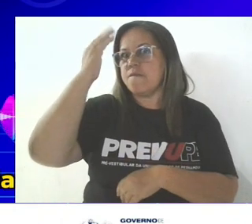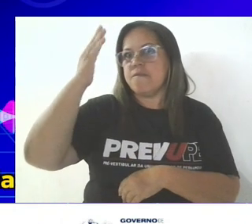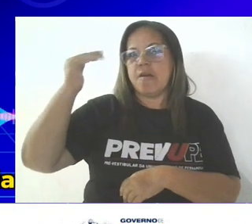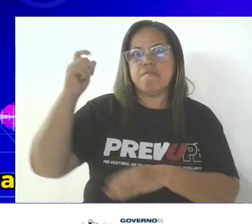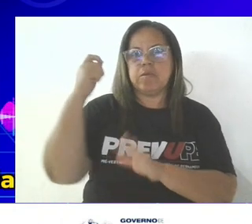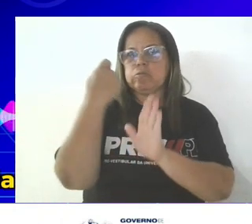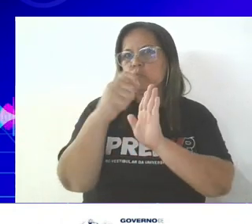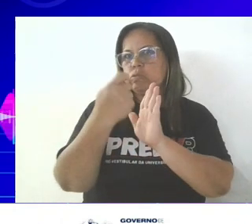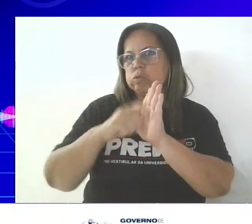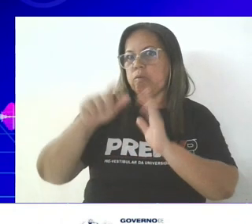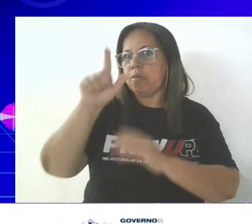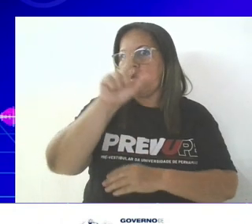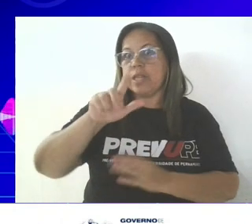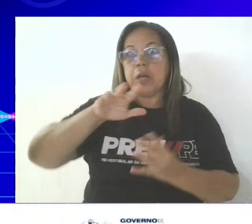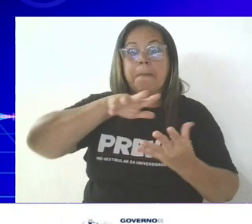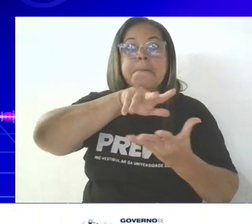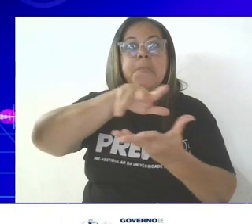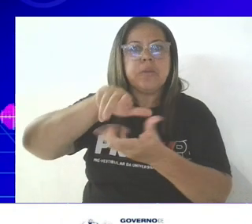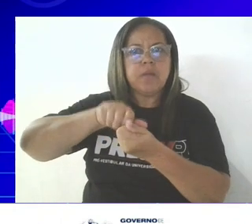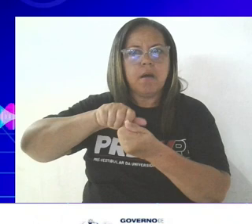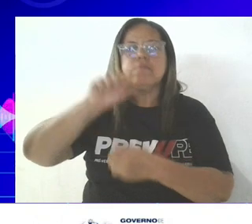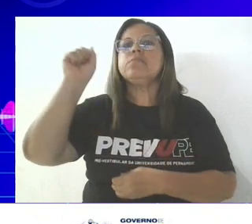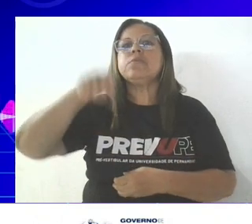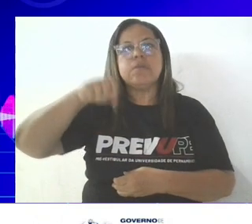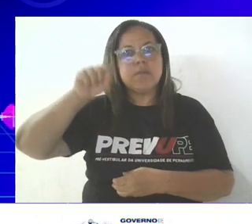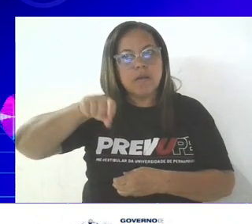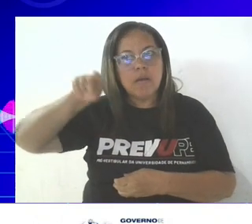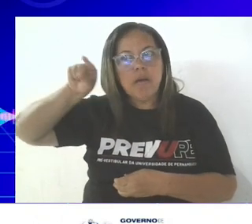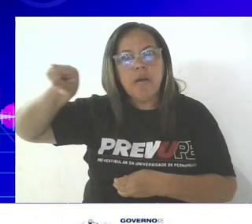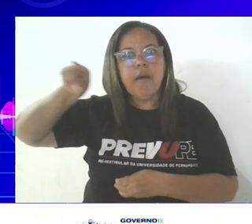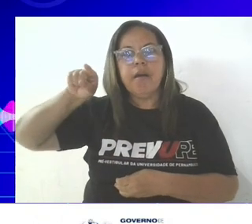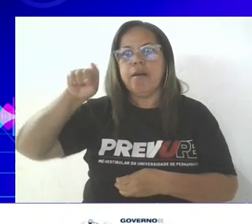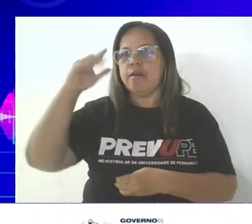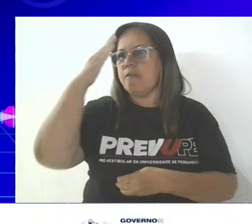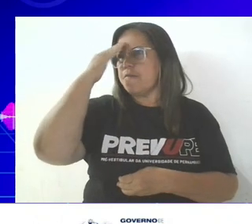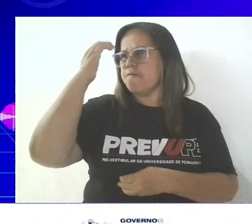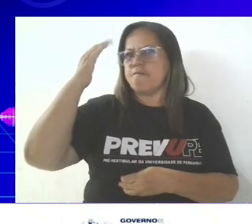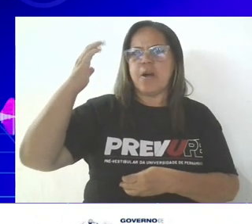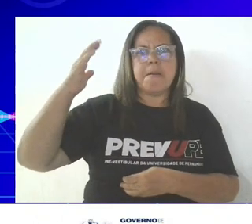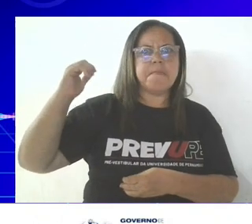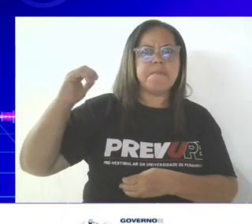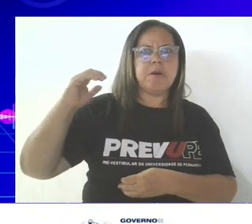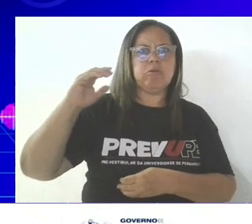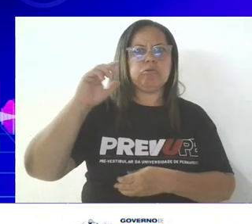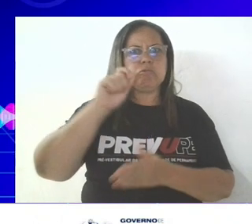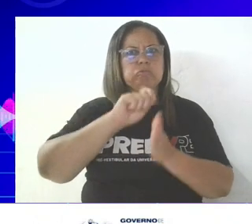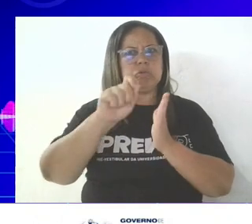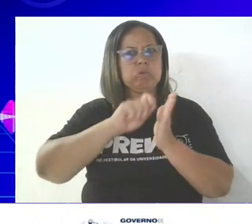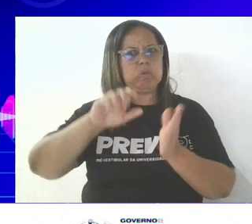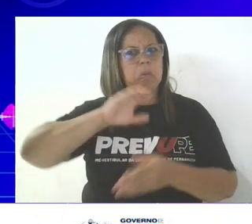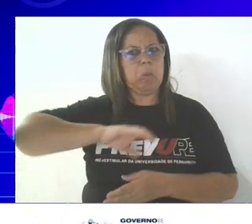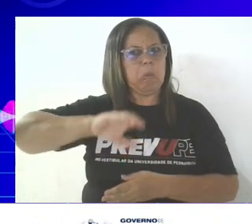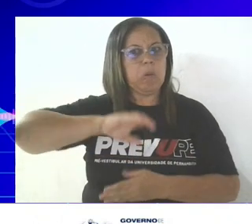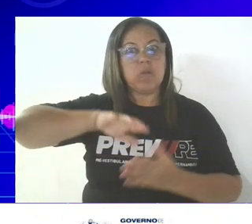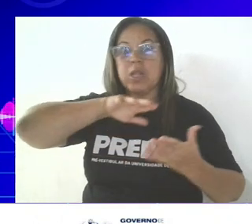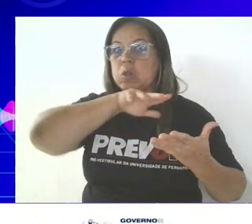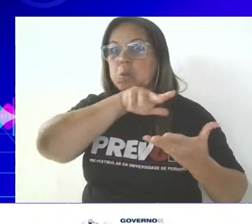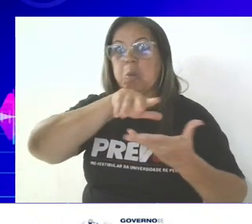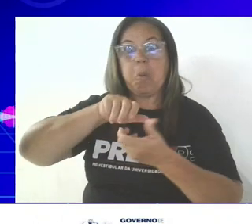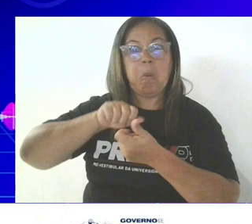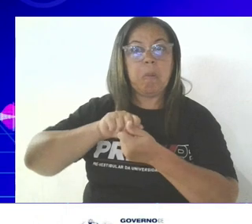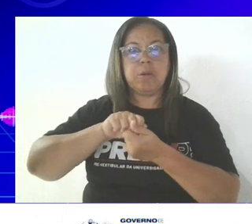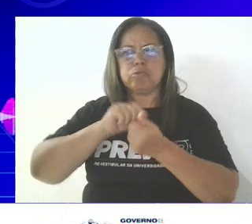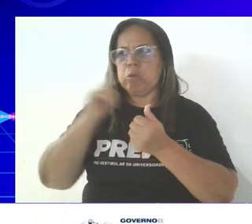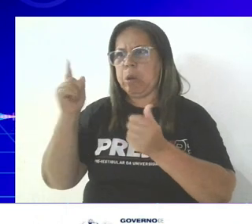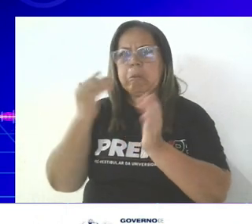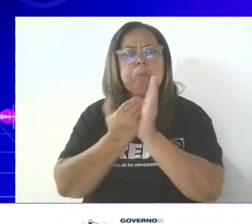Mundial É isso mesmo que Vocês entenderam ele é considerado o maior escritor em língua portuguesa do mundo verdadeiro